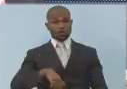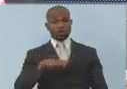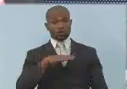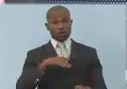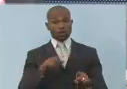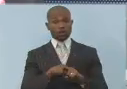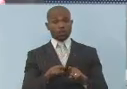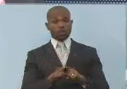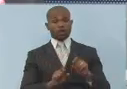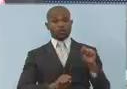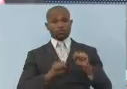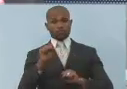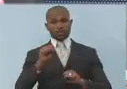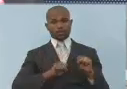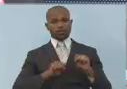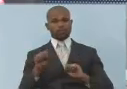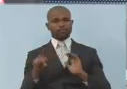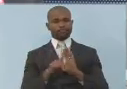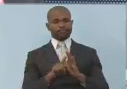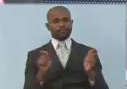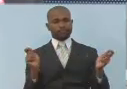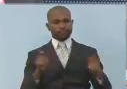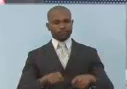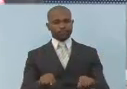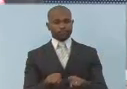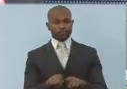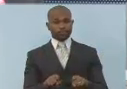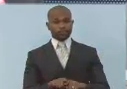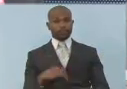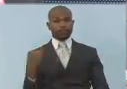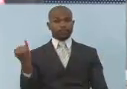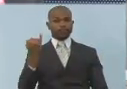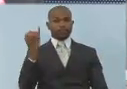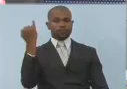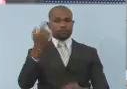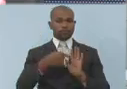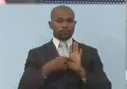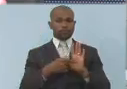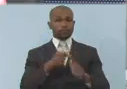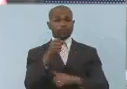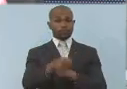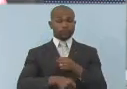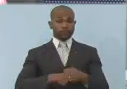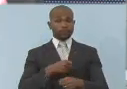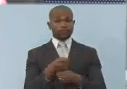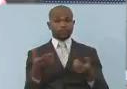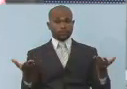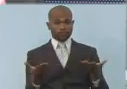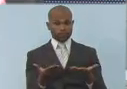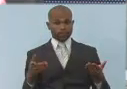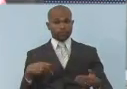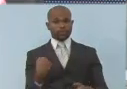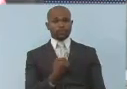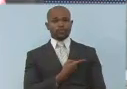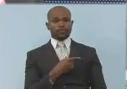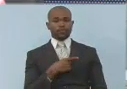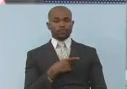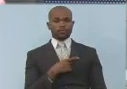empresas. Tá. E é importante destacar que esse ano também nós tivemos